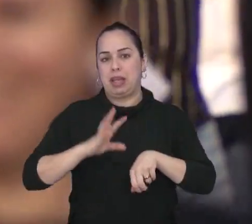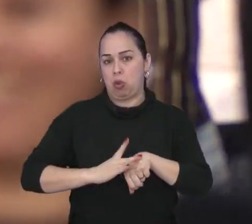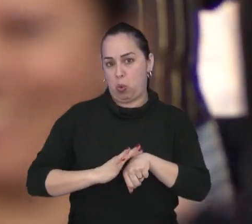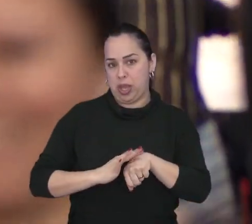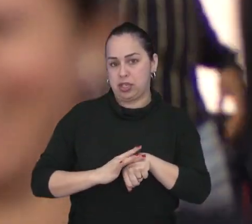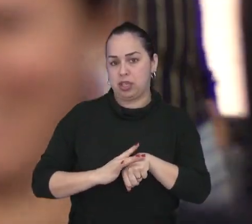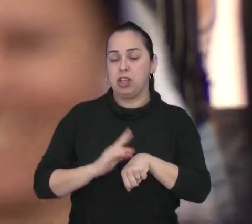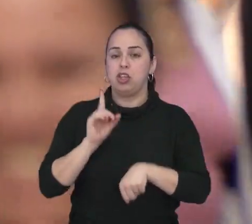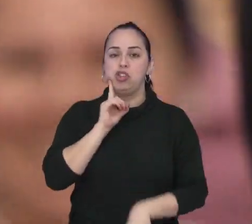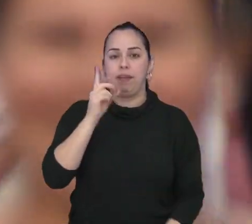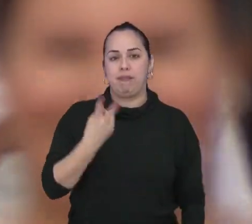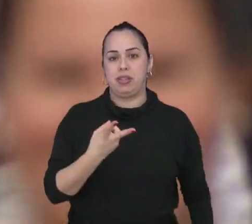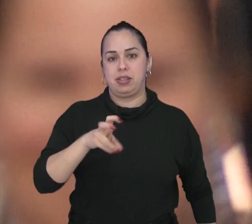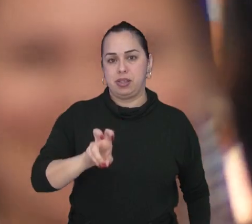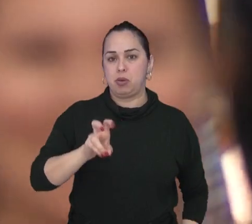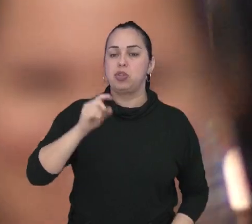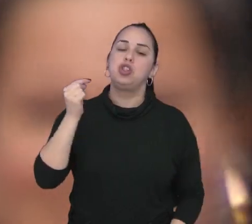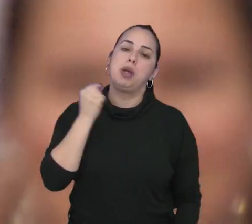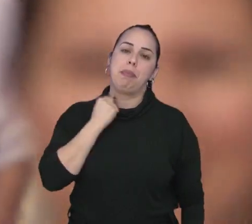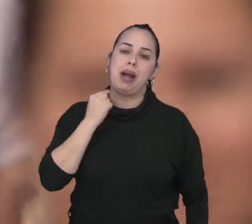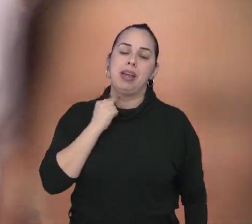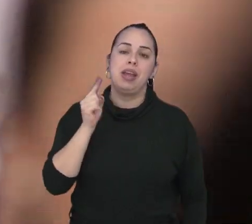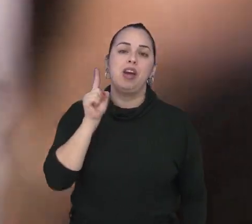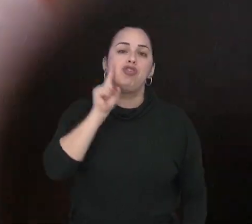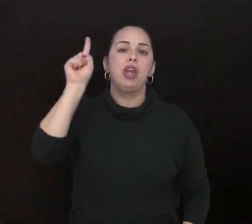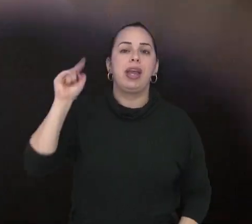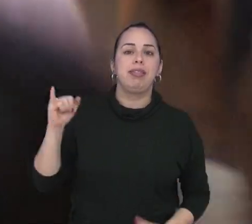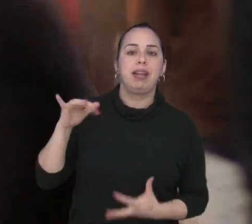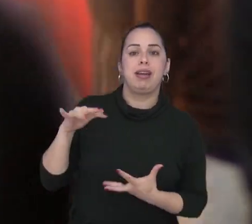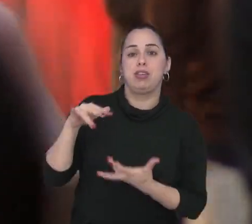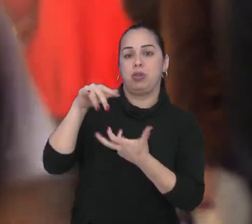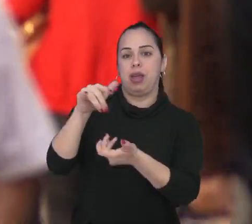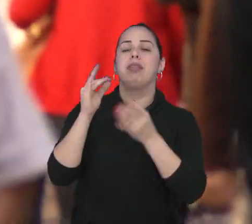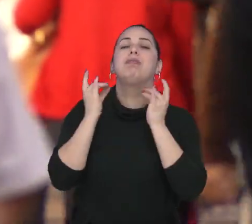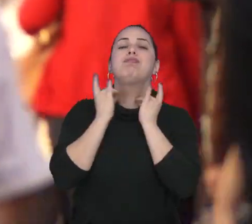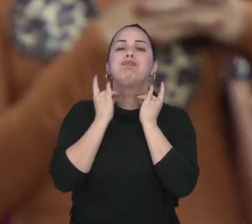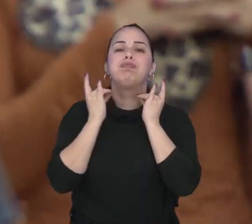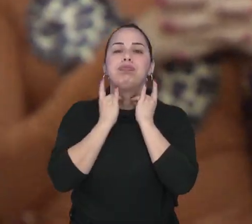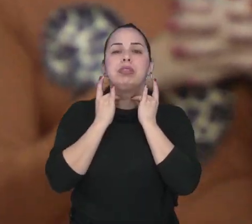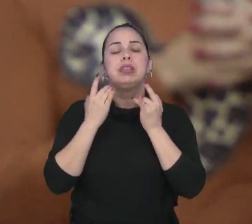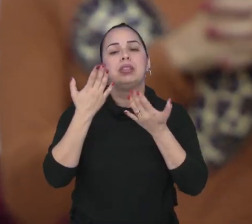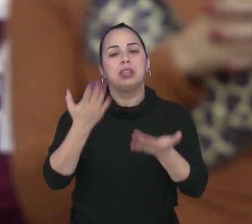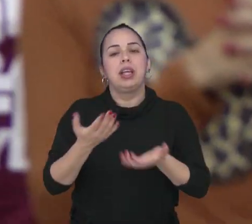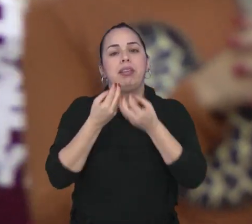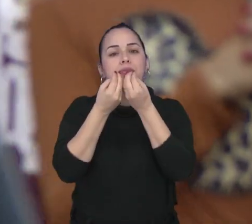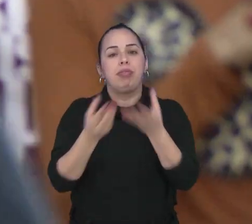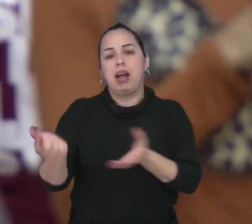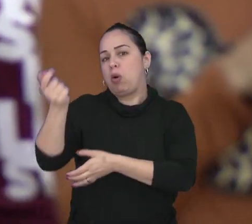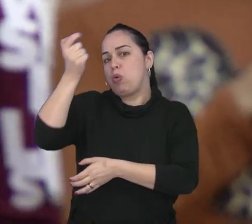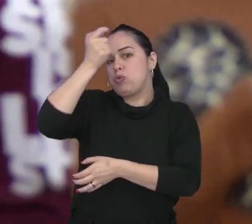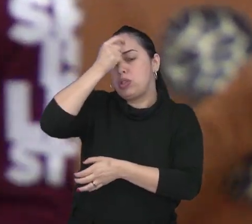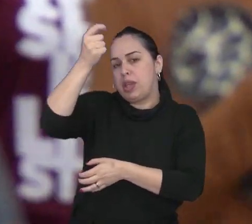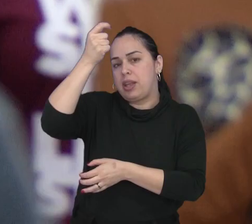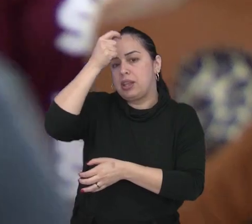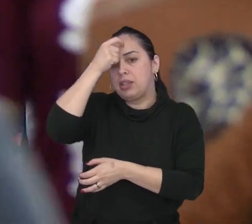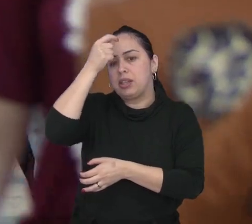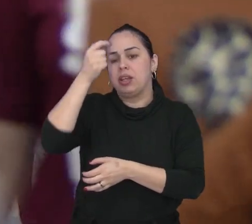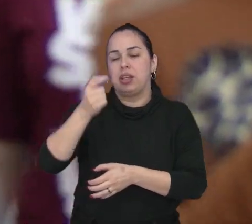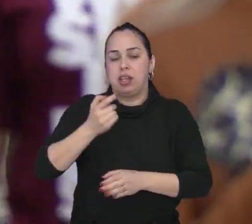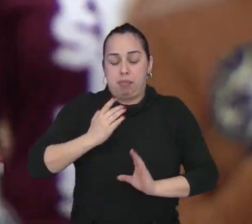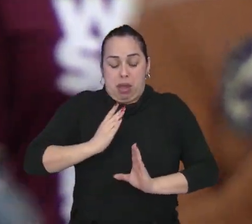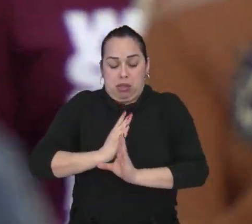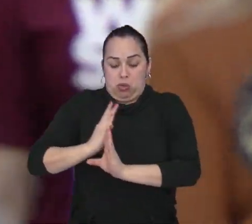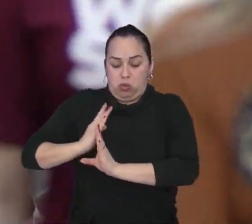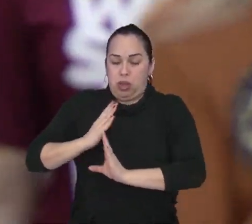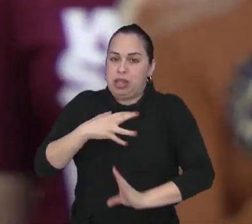o dia dia 25 de maio é lembrado como dia internacional da tireoide data que busca conscientizar as pessoas sobre